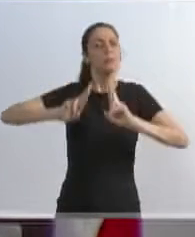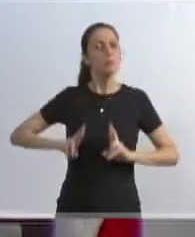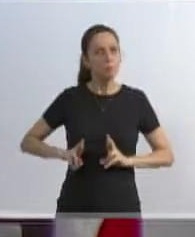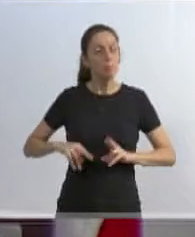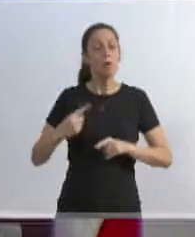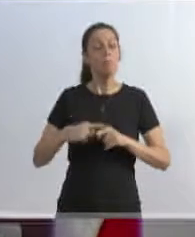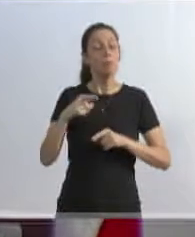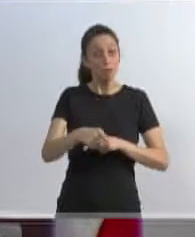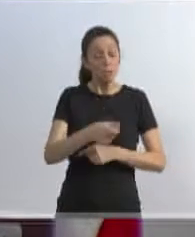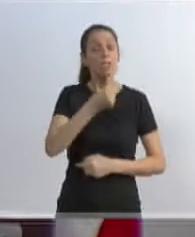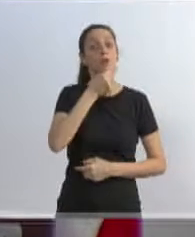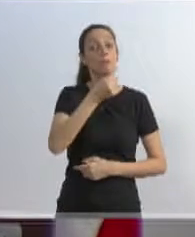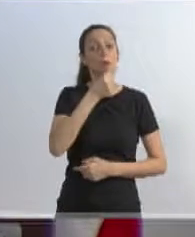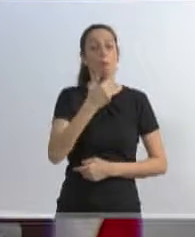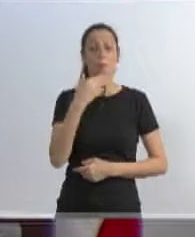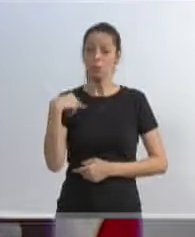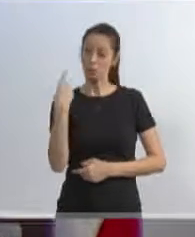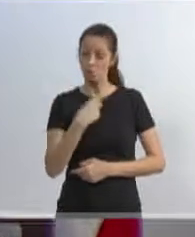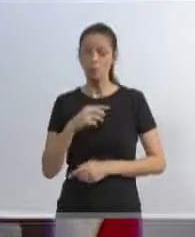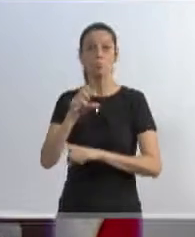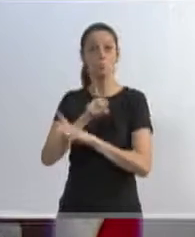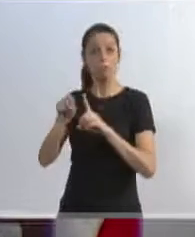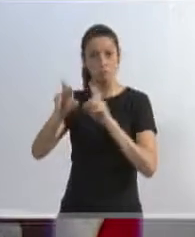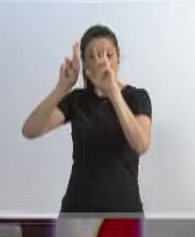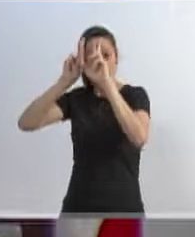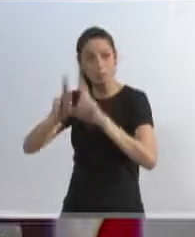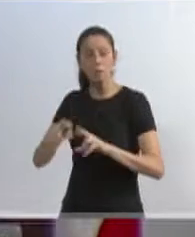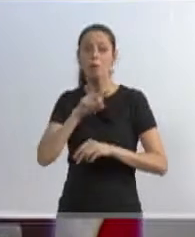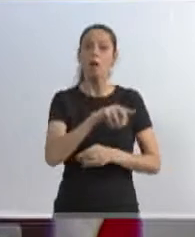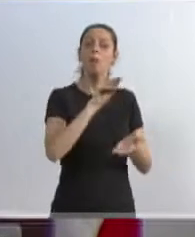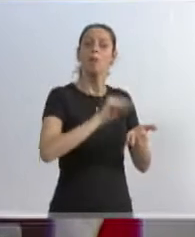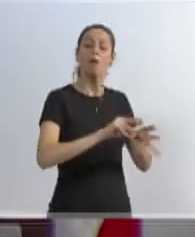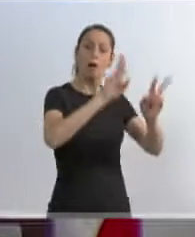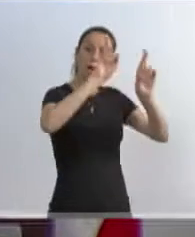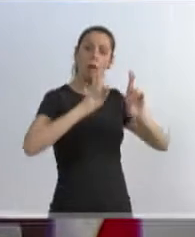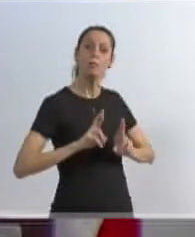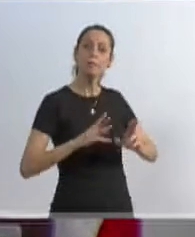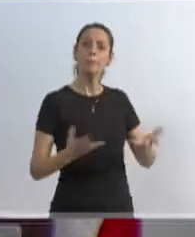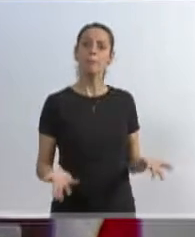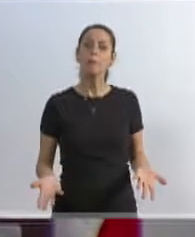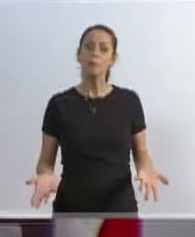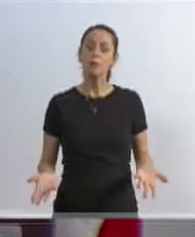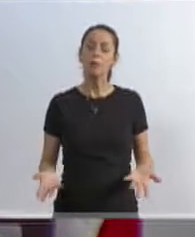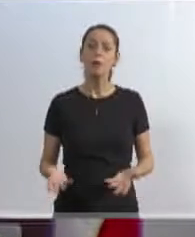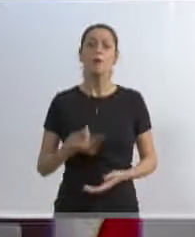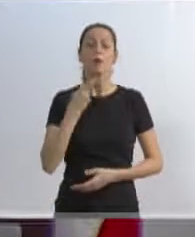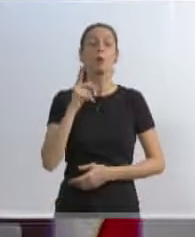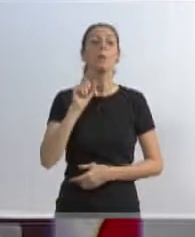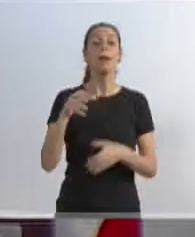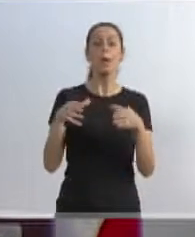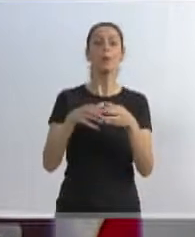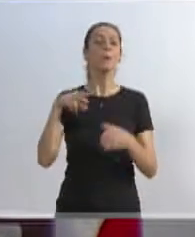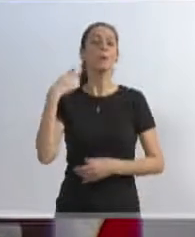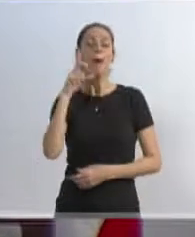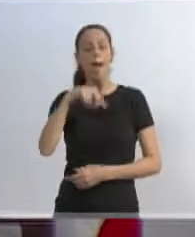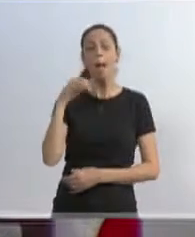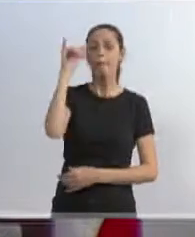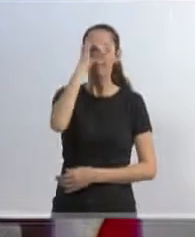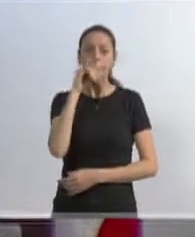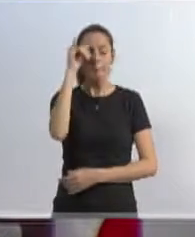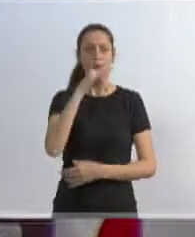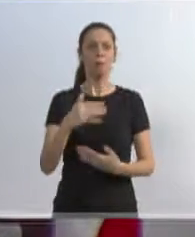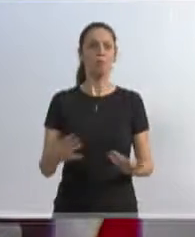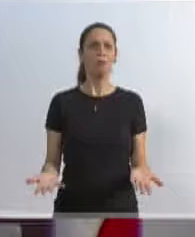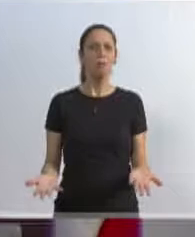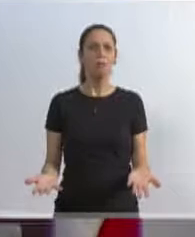pede que nós tenhamos respeito com a sociedade que fala que são vereadores bobalhões e digo mais